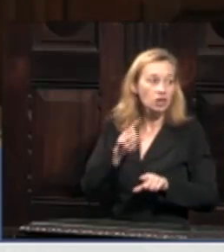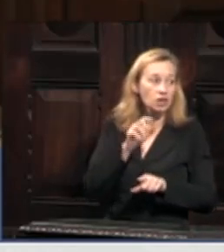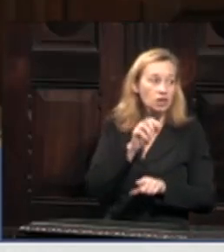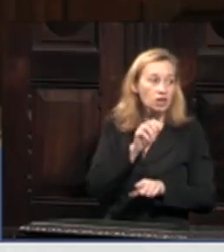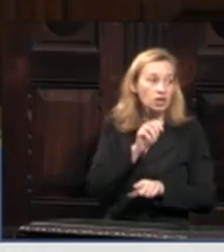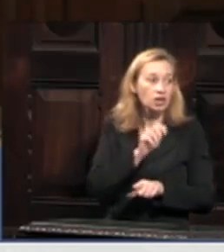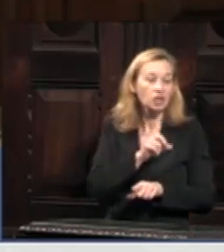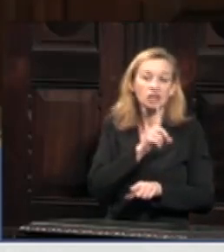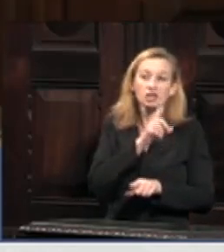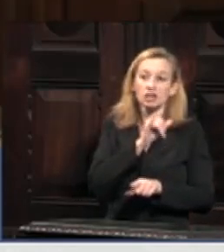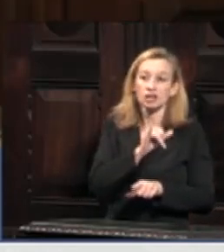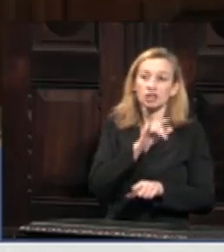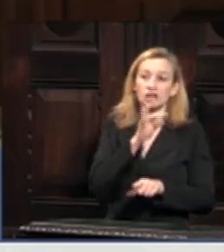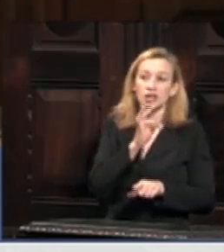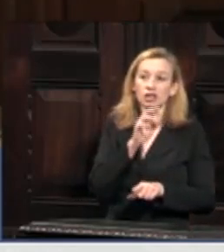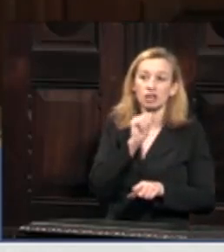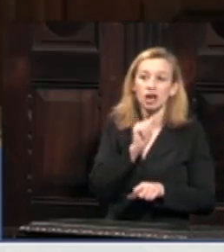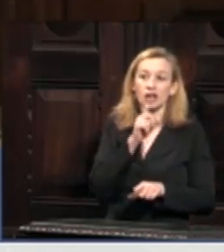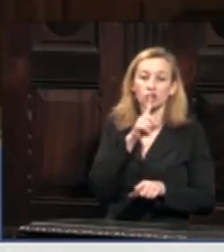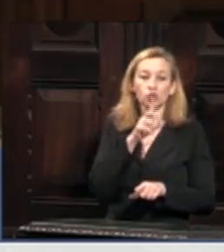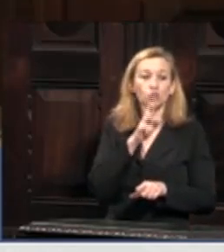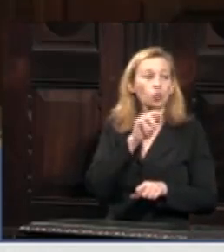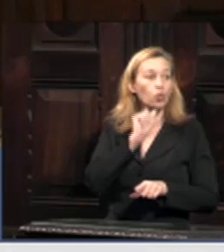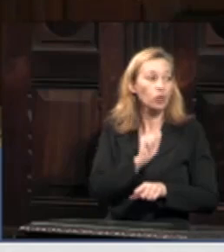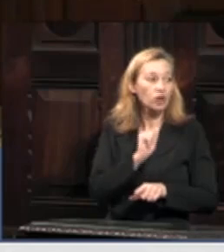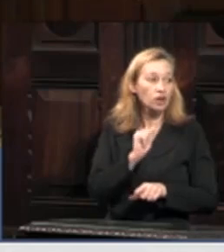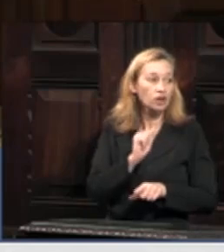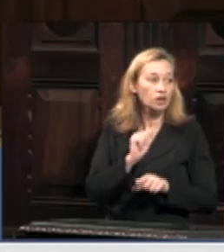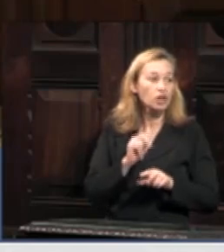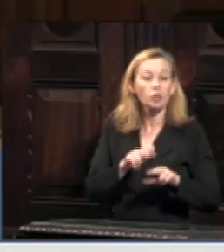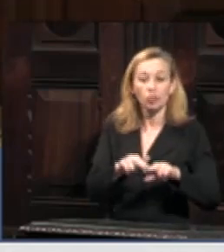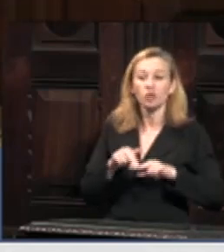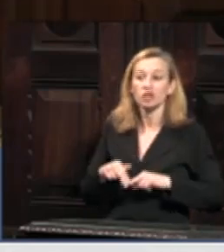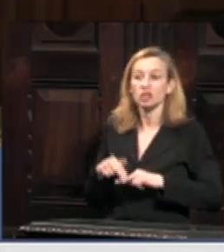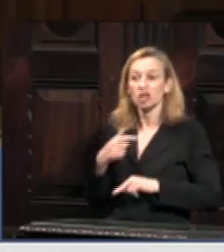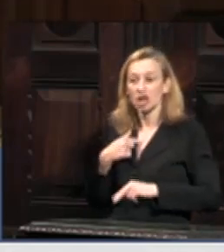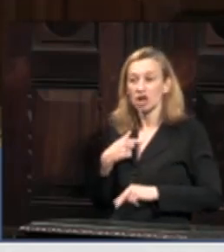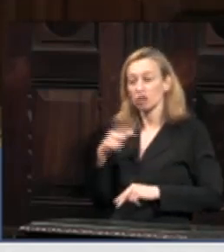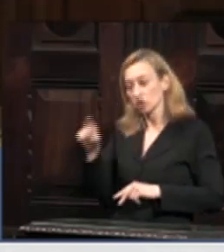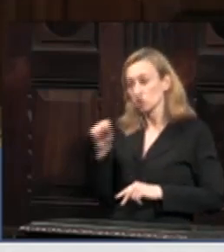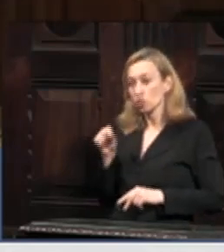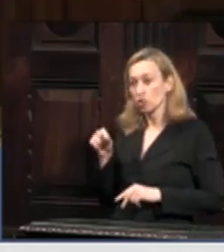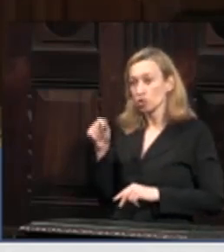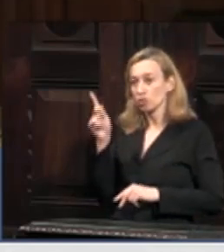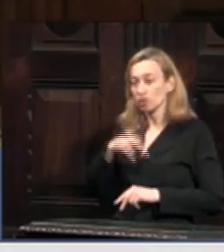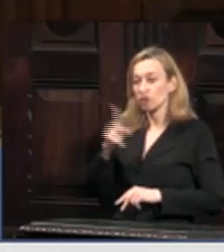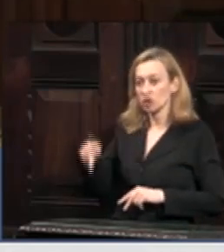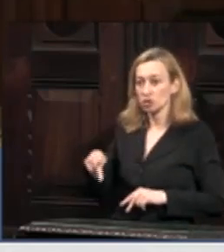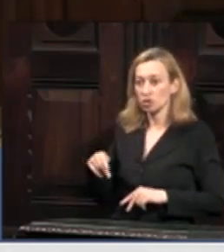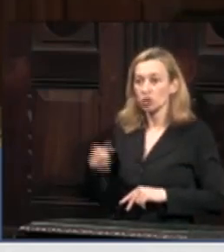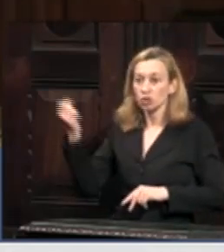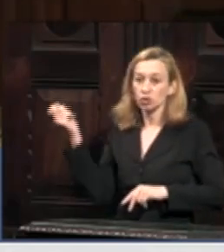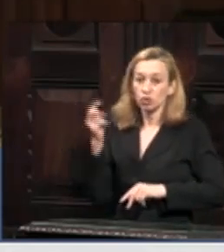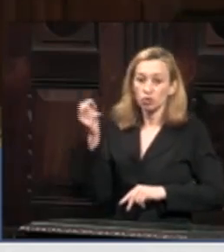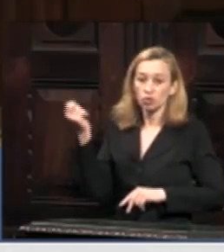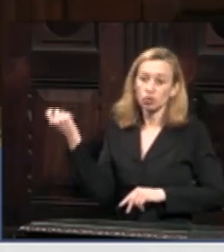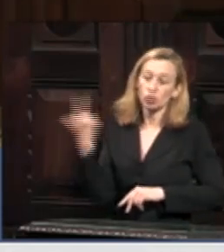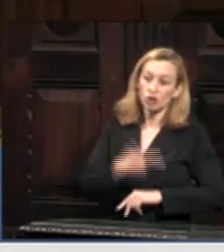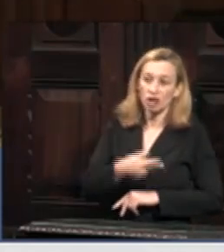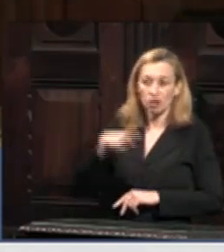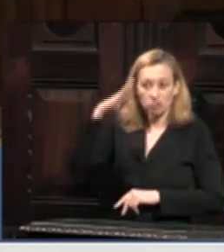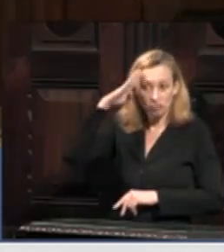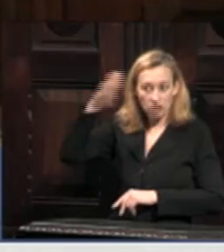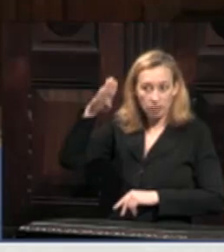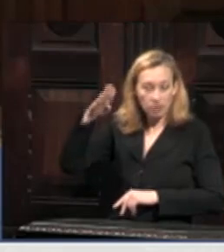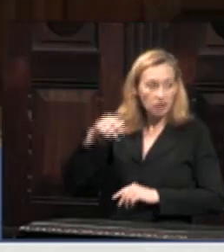por isso que eu fico com o professor ao invés de ficar com o capitão. No estado do Rio de Janeiro a mesma coisa. De um